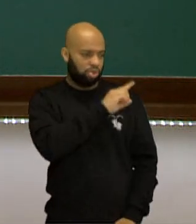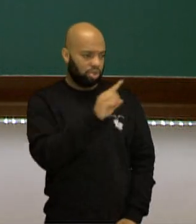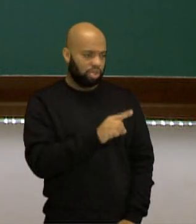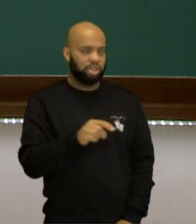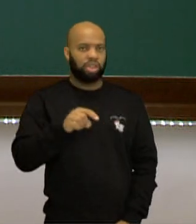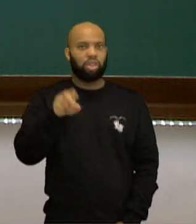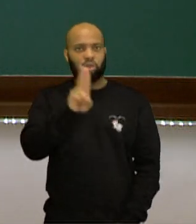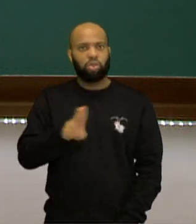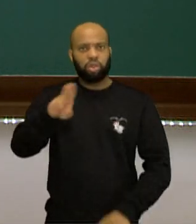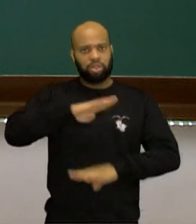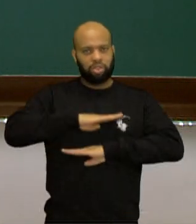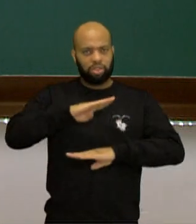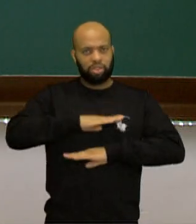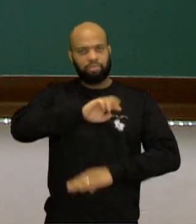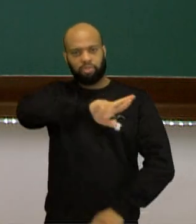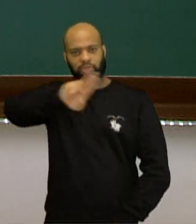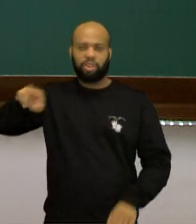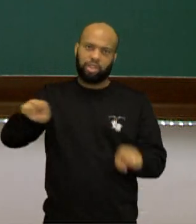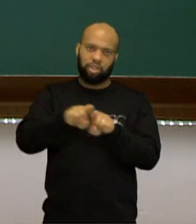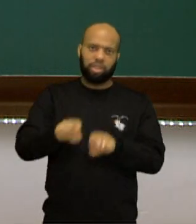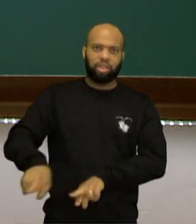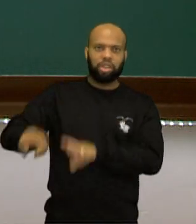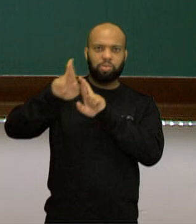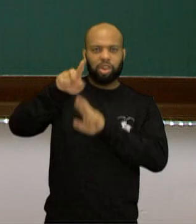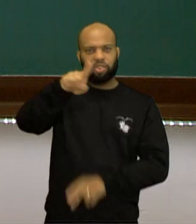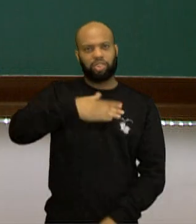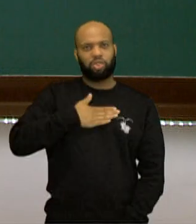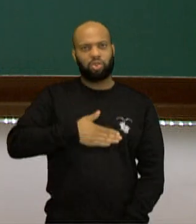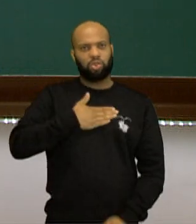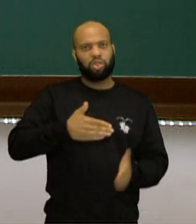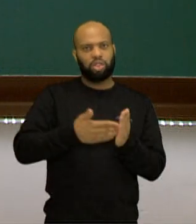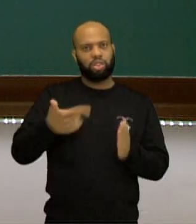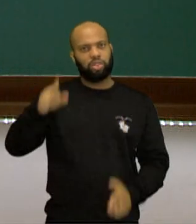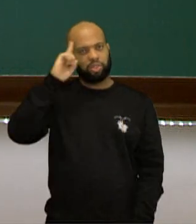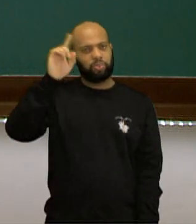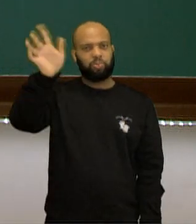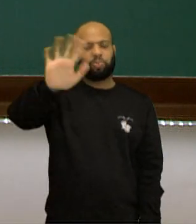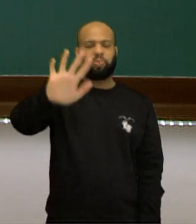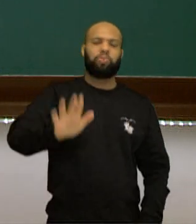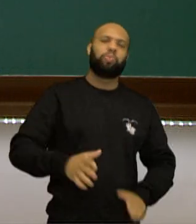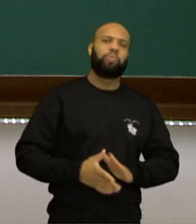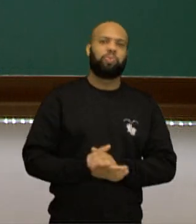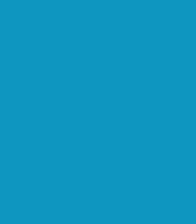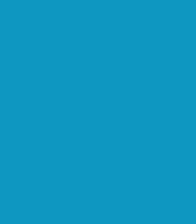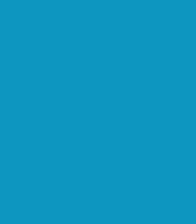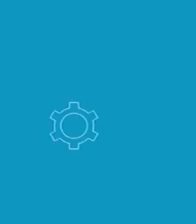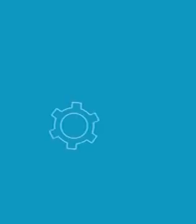gente aplica ela em várias situações problema. Espero que vocês tenham gostado. Até breve!